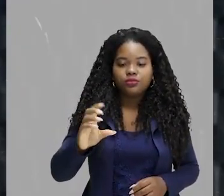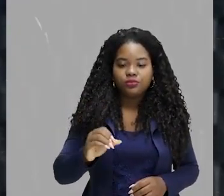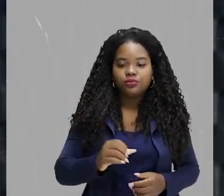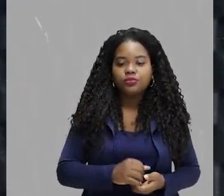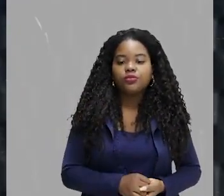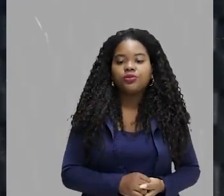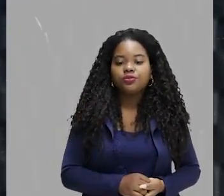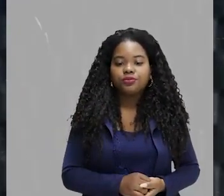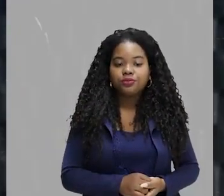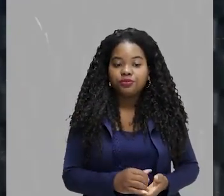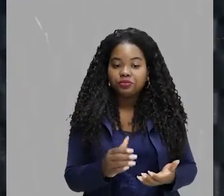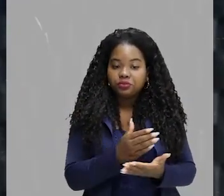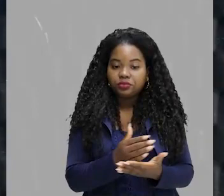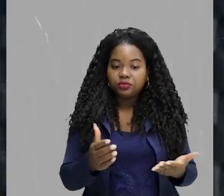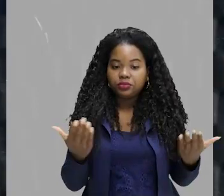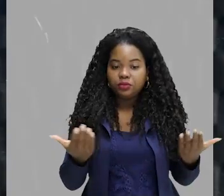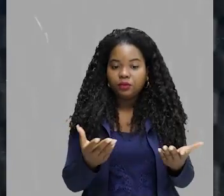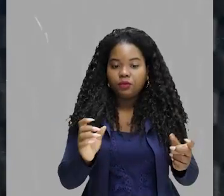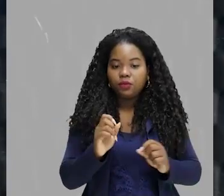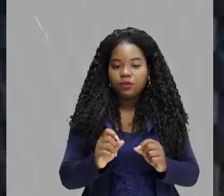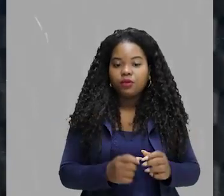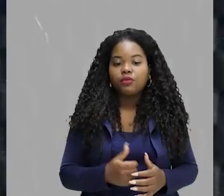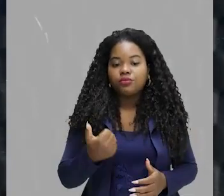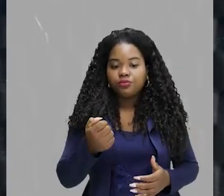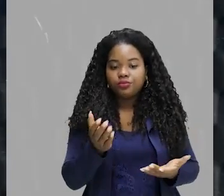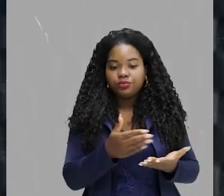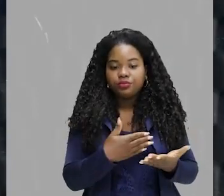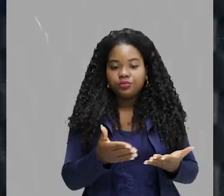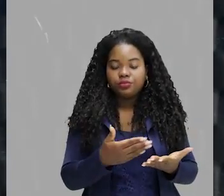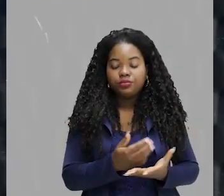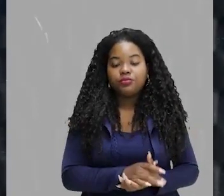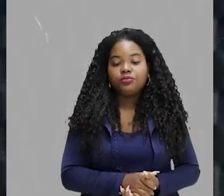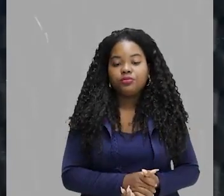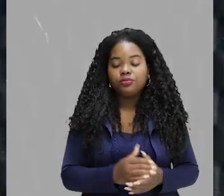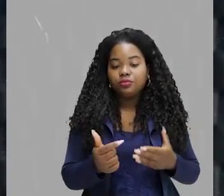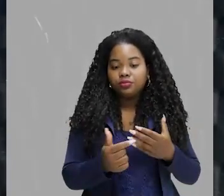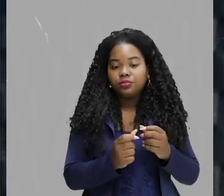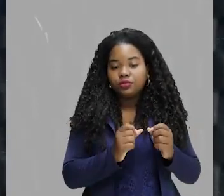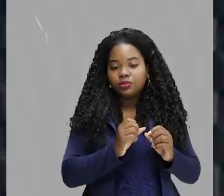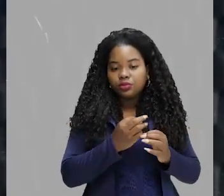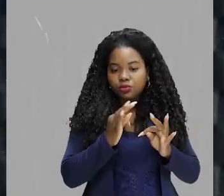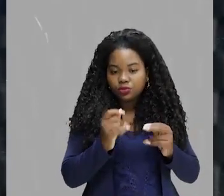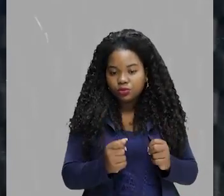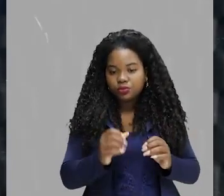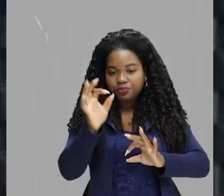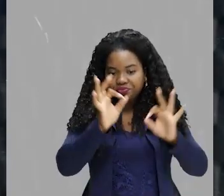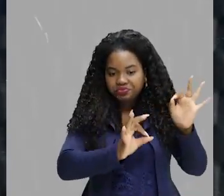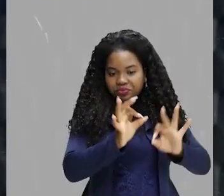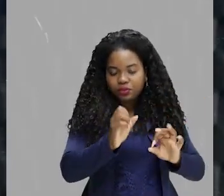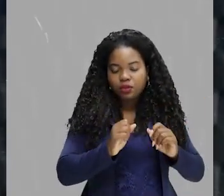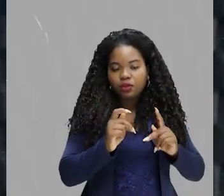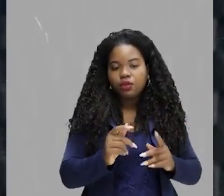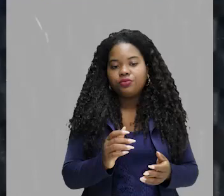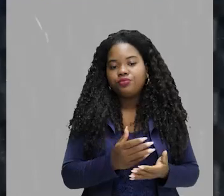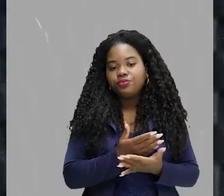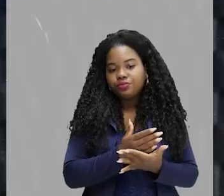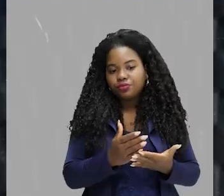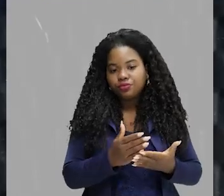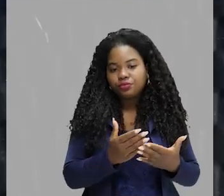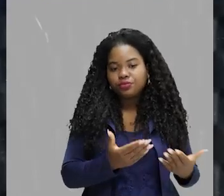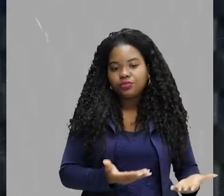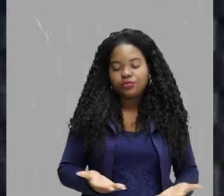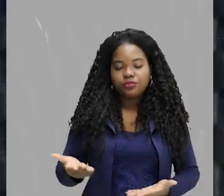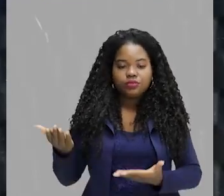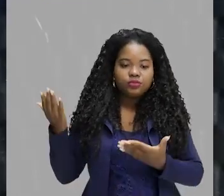ok? Vamos então começar a nossa aula de hoje? Já pegou aí caderno, caneta, papel, tudo direitinho? Então vamos lá, começando com o